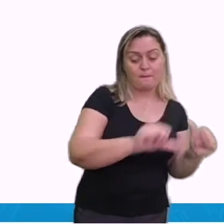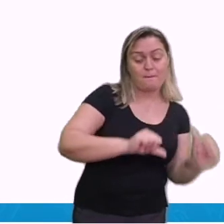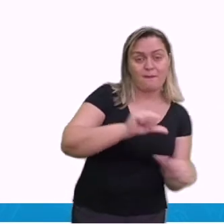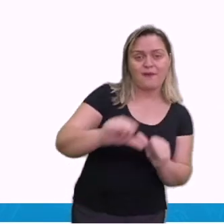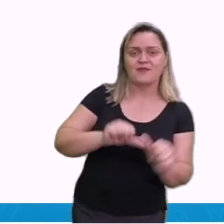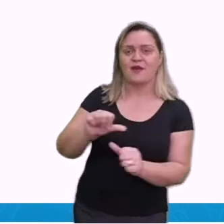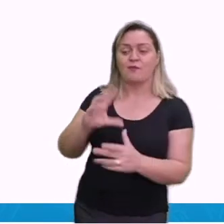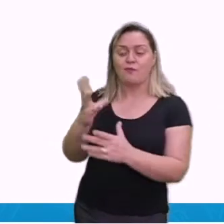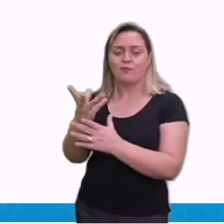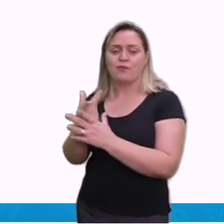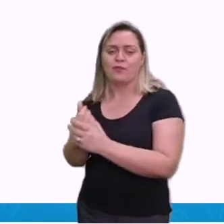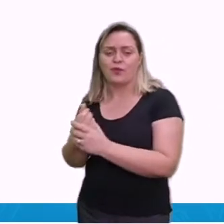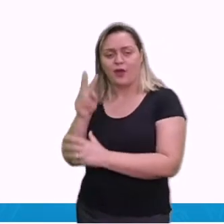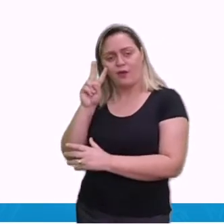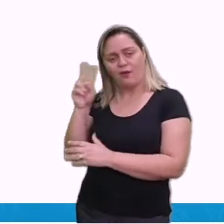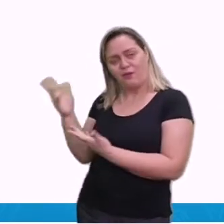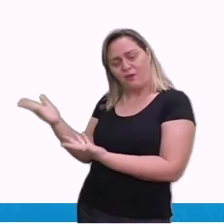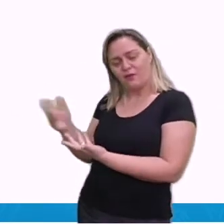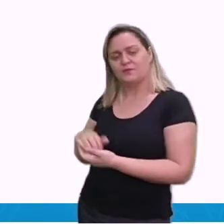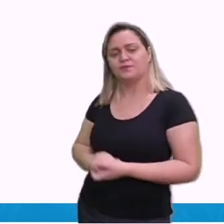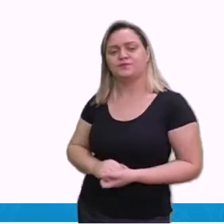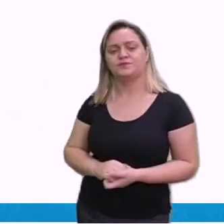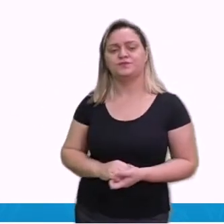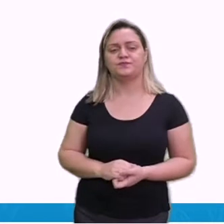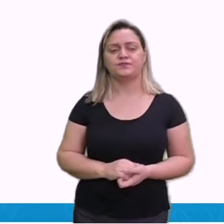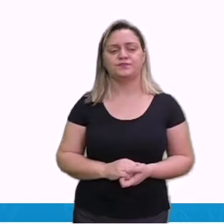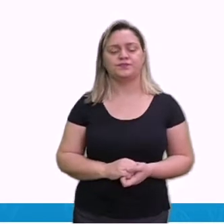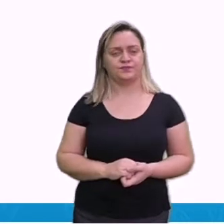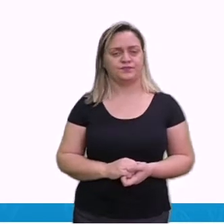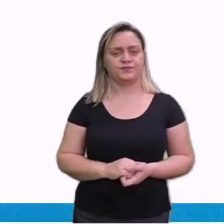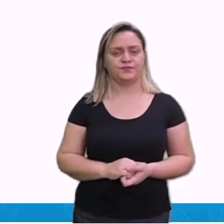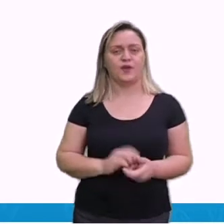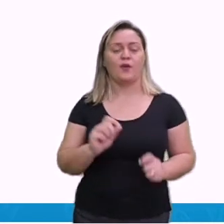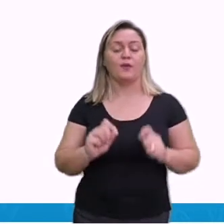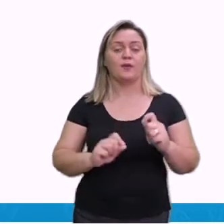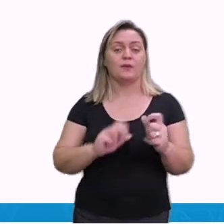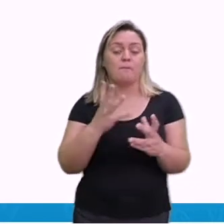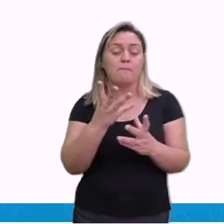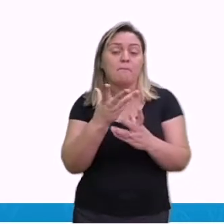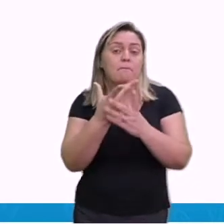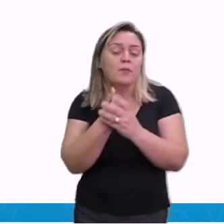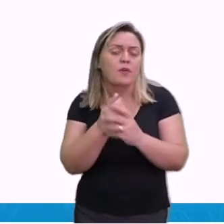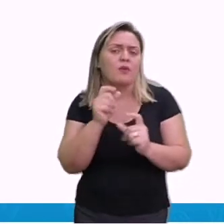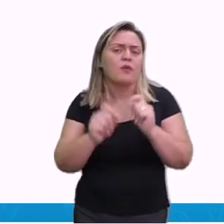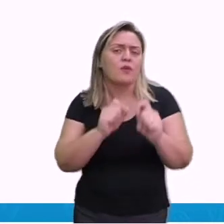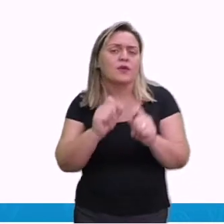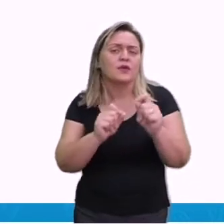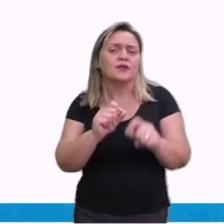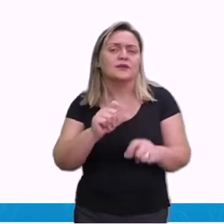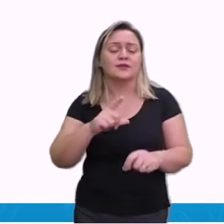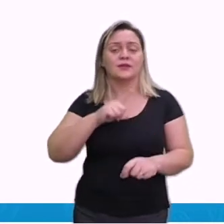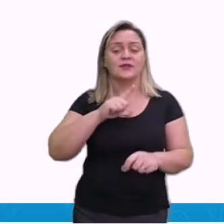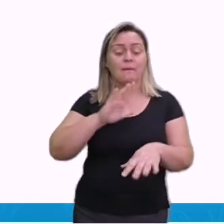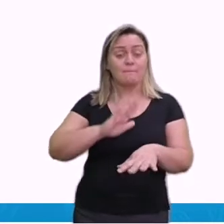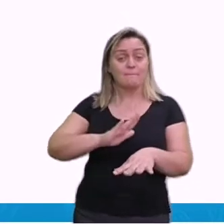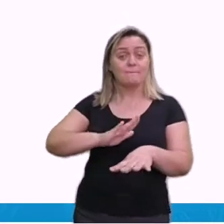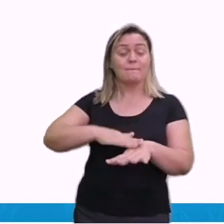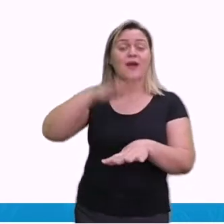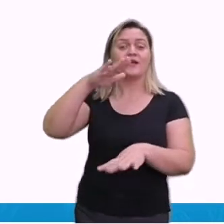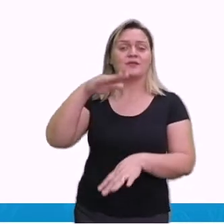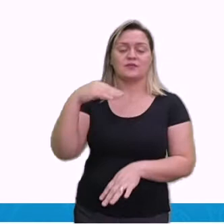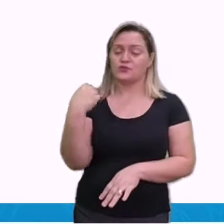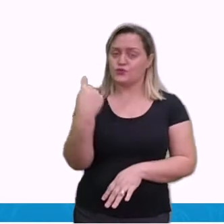lá. O plural, eles são duas ou mais, ou coisas, ou seres, ou